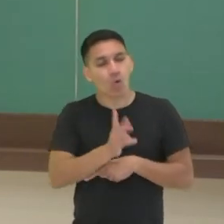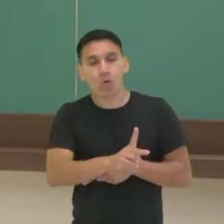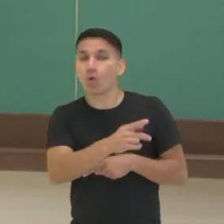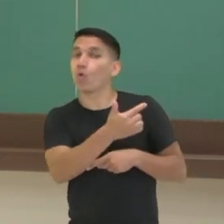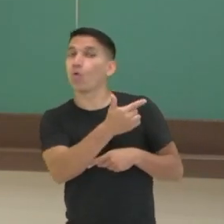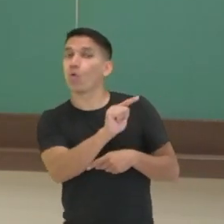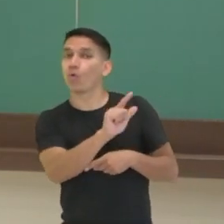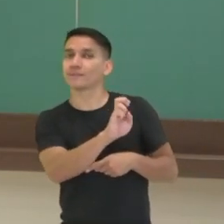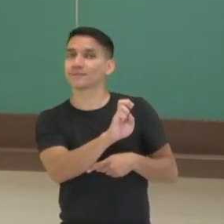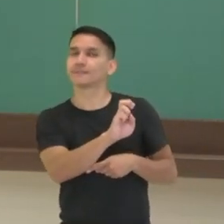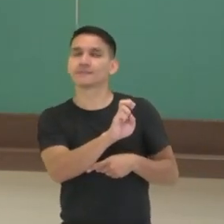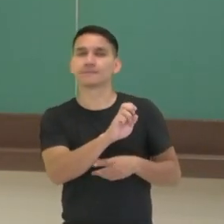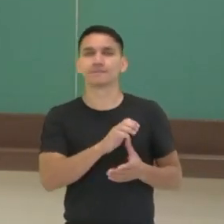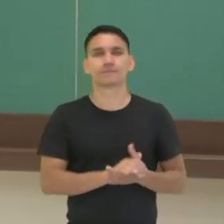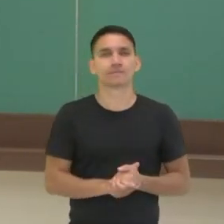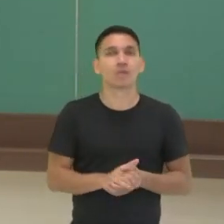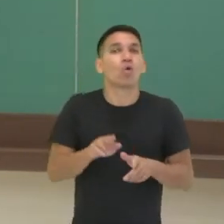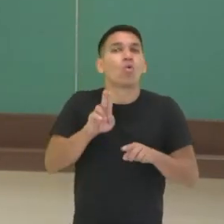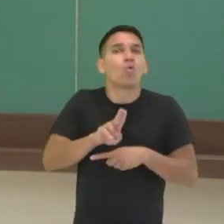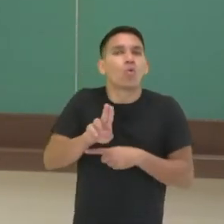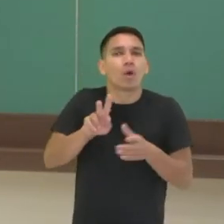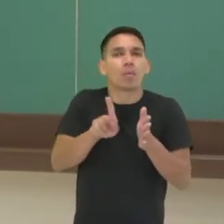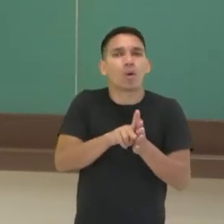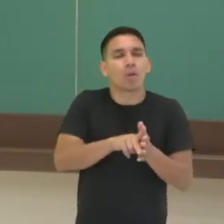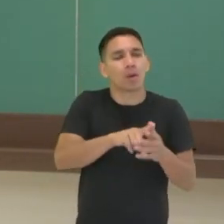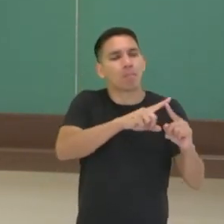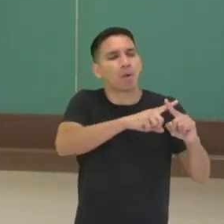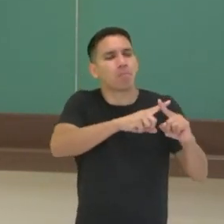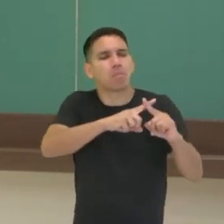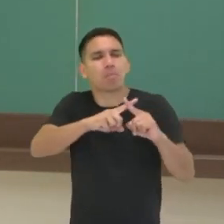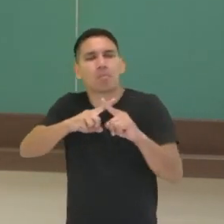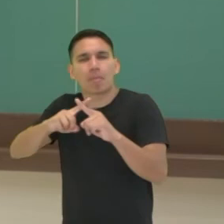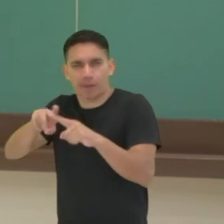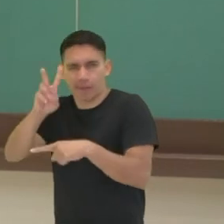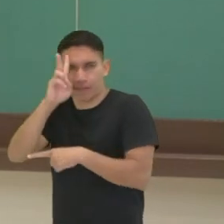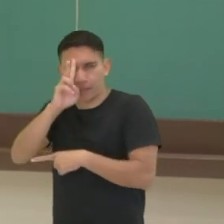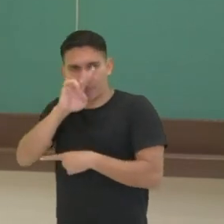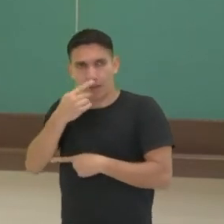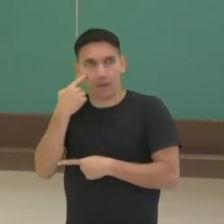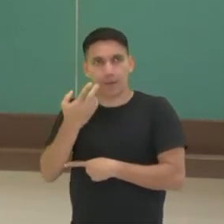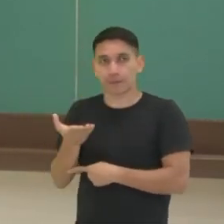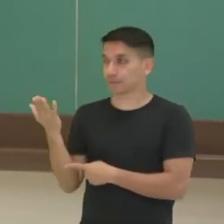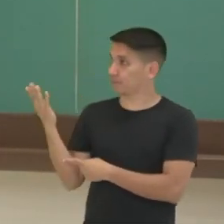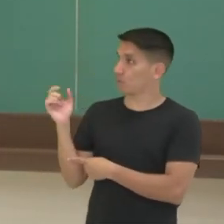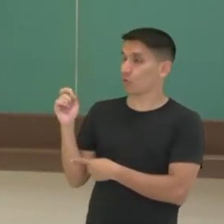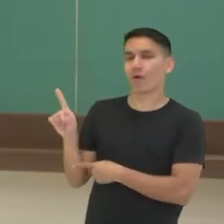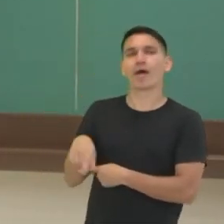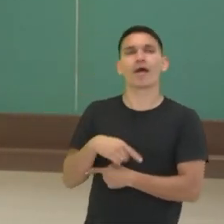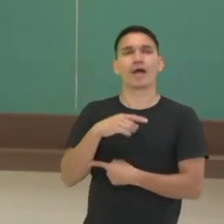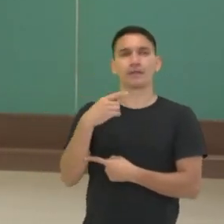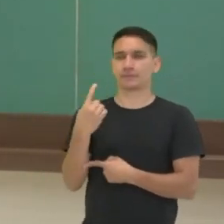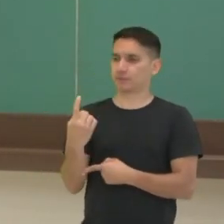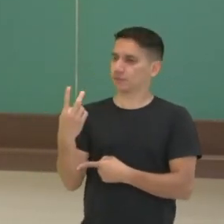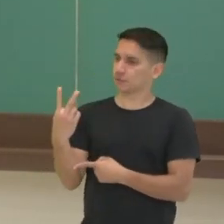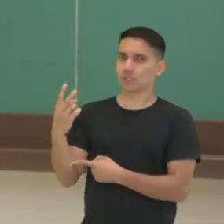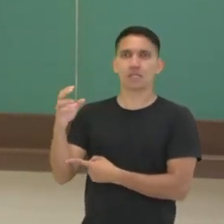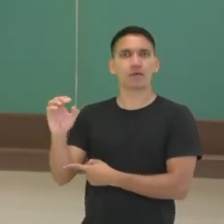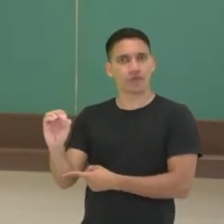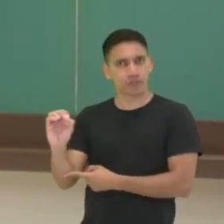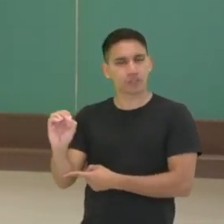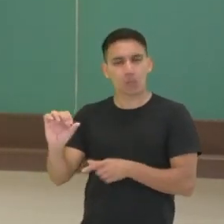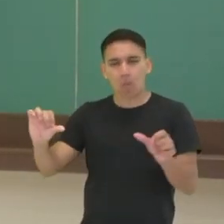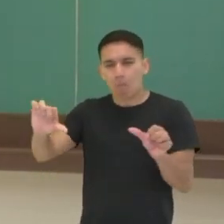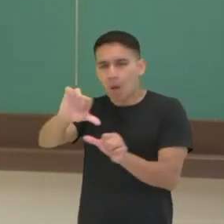então, 5. Usando o princípio multiplicativo, né? Lembra? Eu vou ter, então, 120